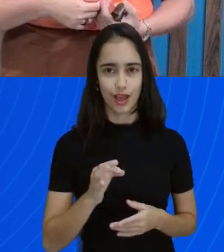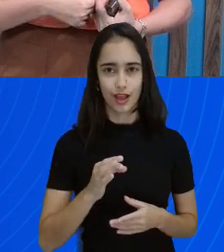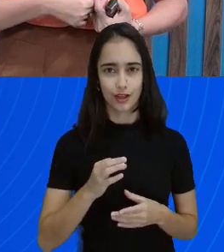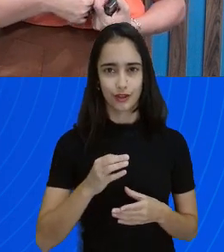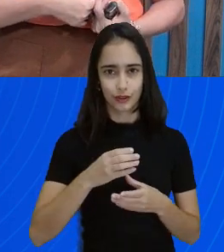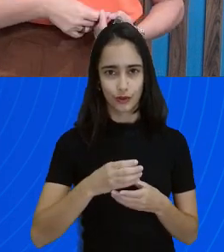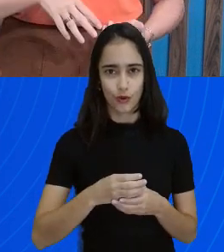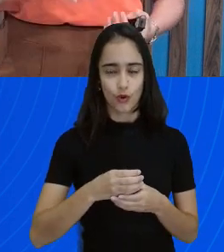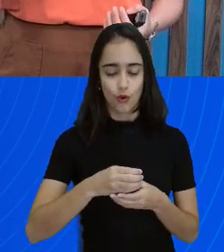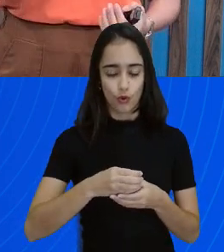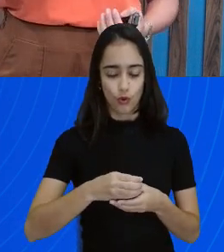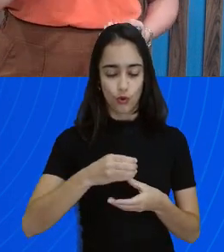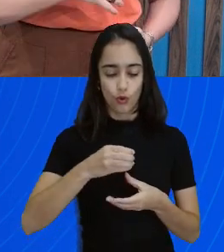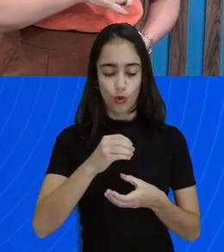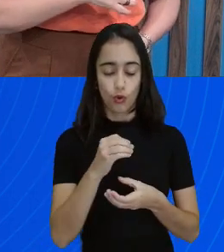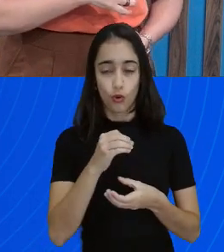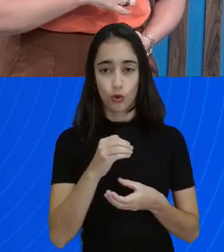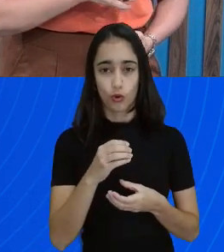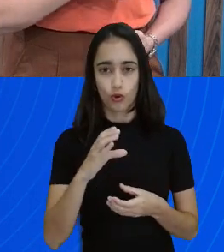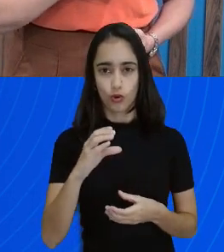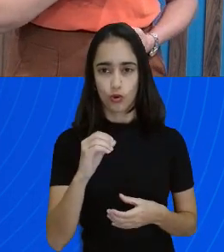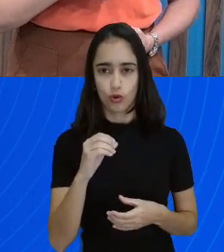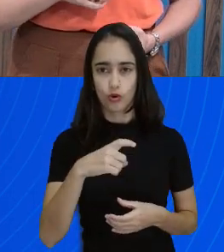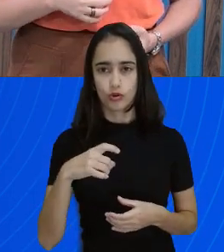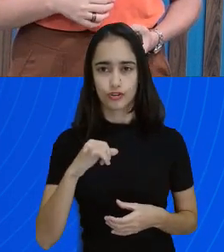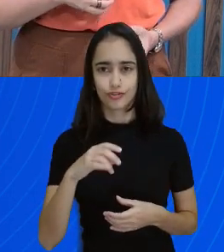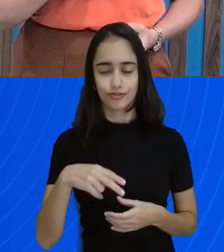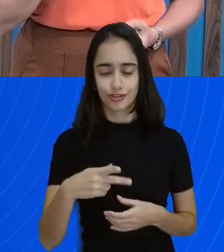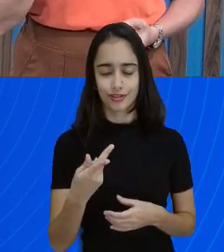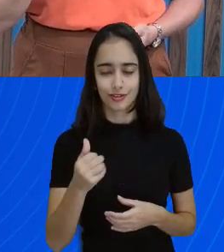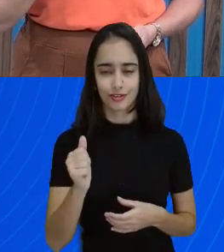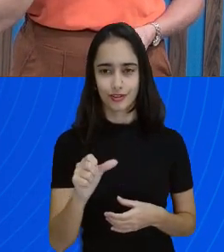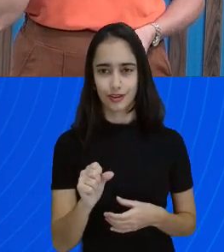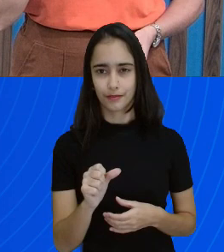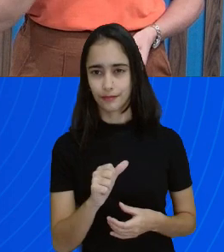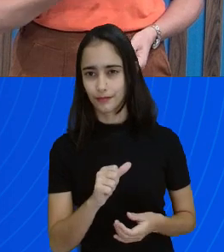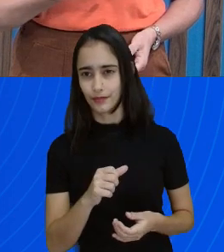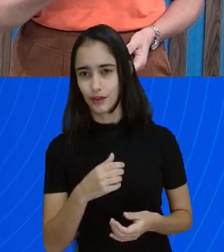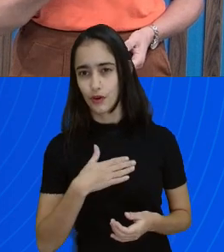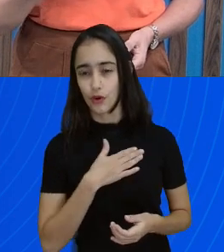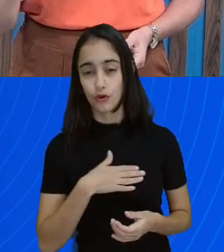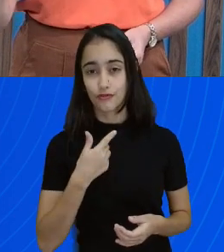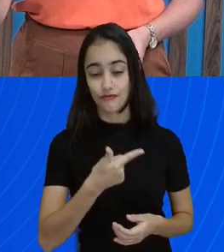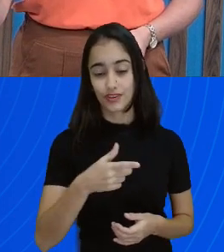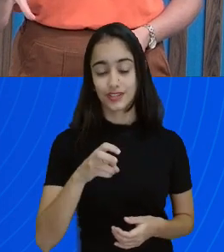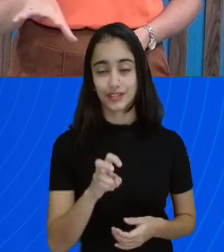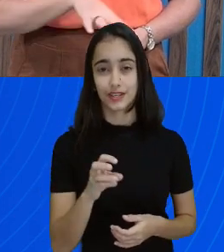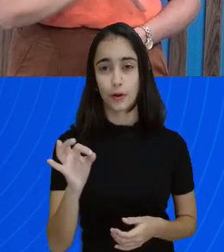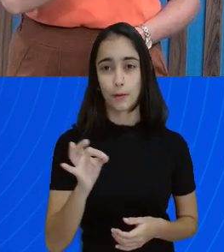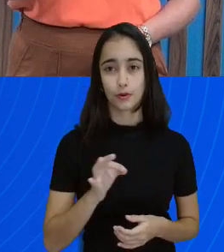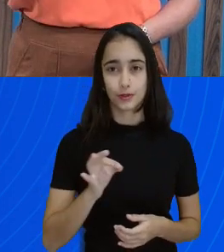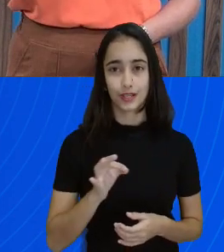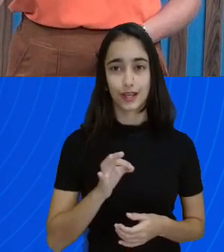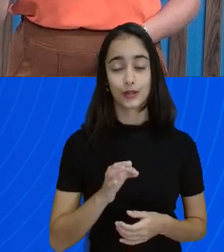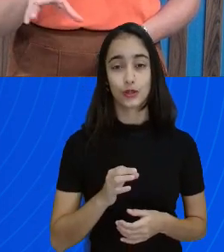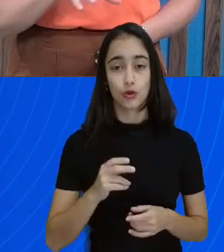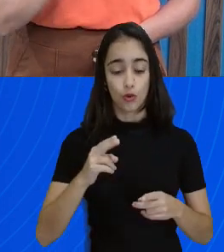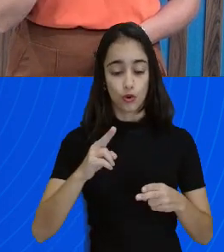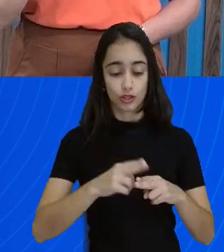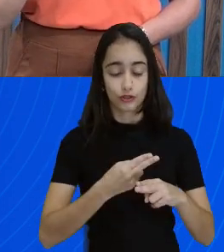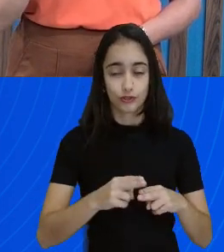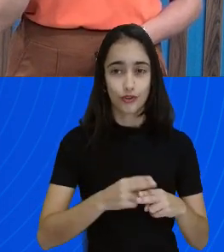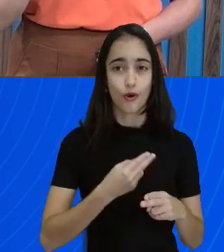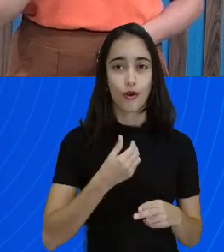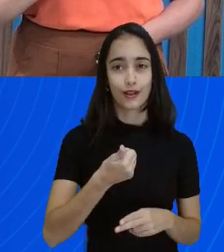crianças preferem coxinha. E 15% das crianças pesquisadas preferem o chocolate. Então, nessas guloseimas